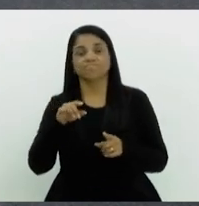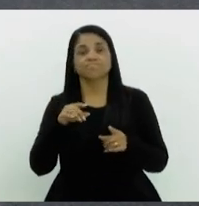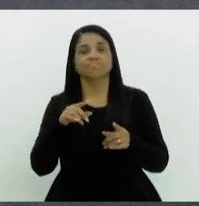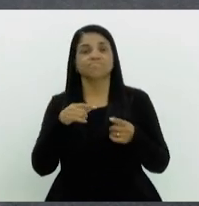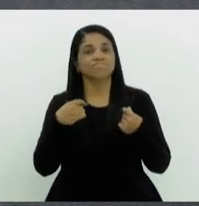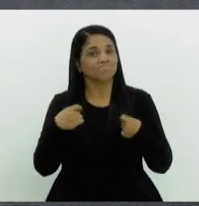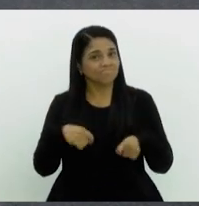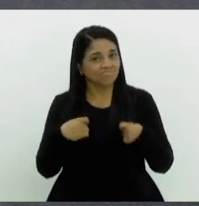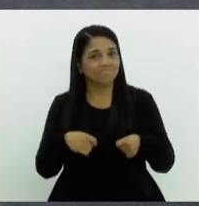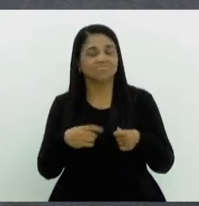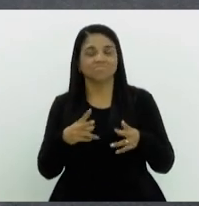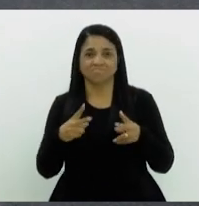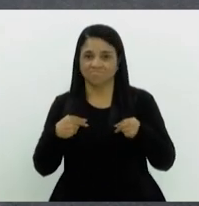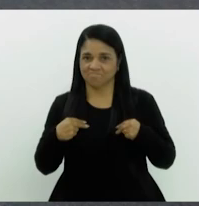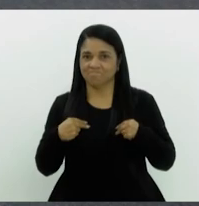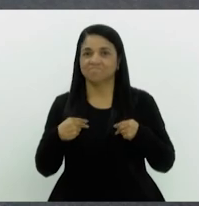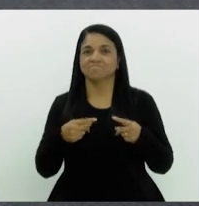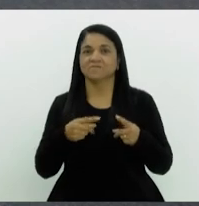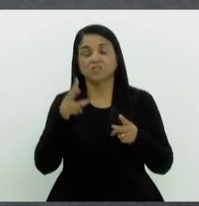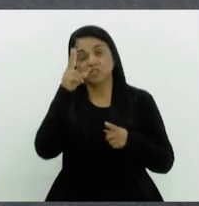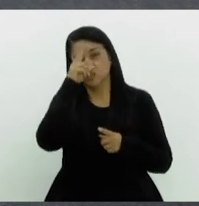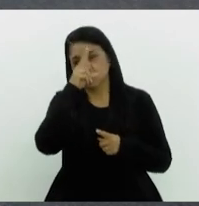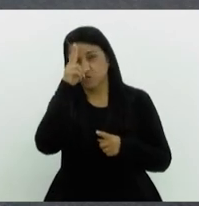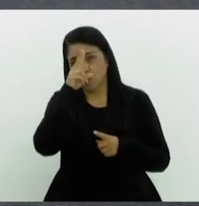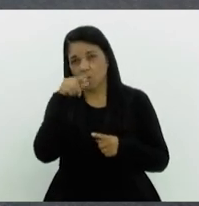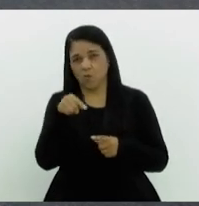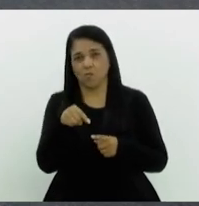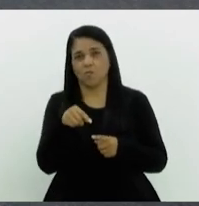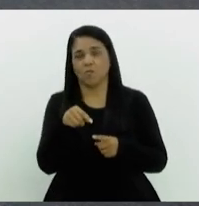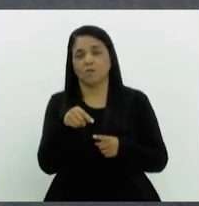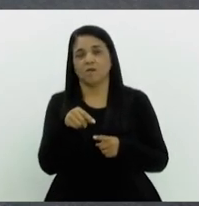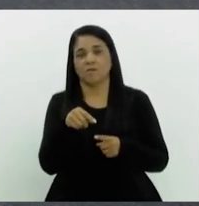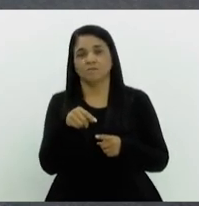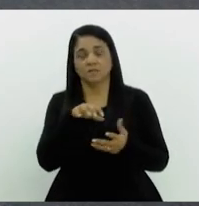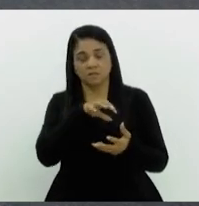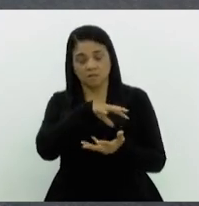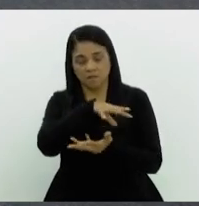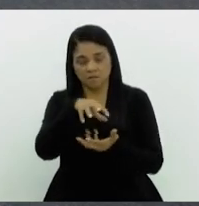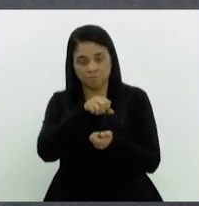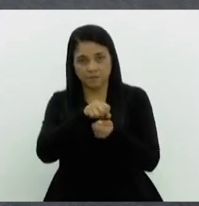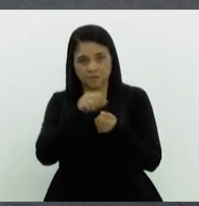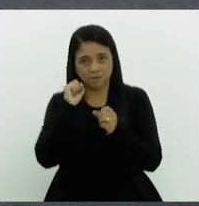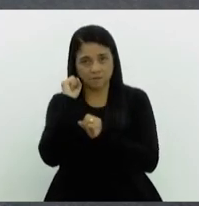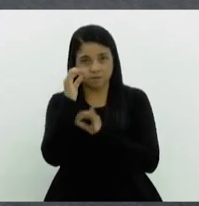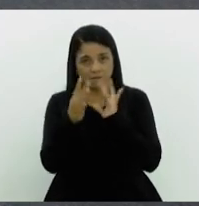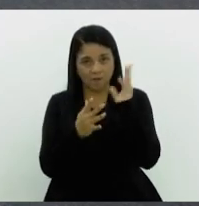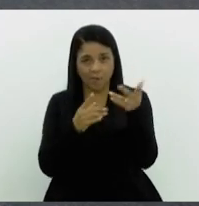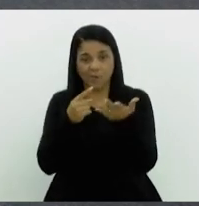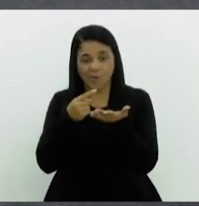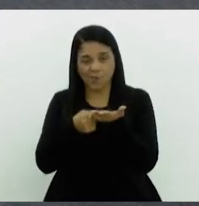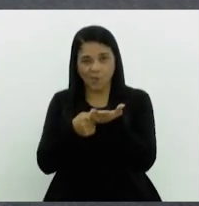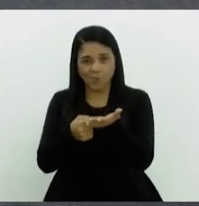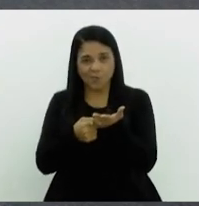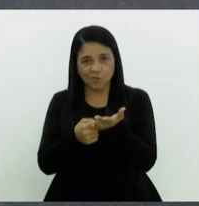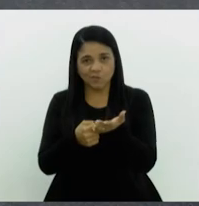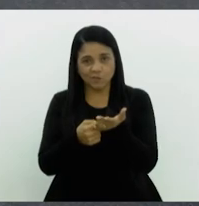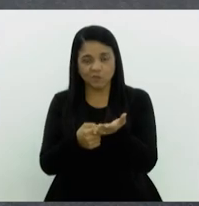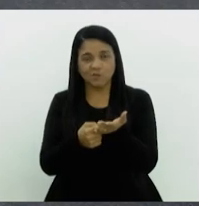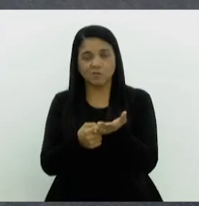dessa história, né, que ele tem, tanto ambiental, mas também de compromissos com as